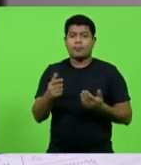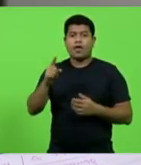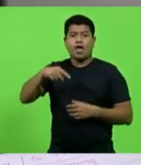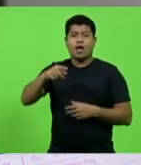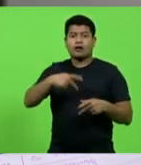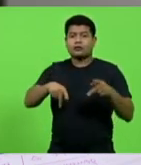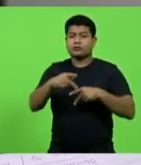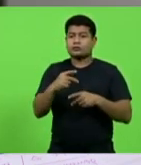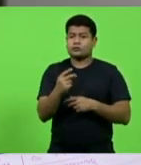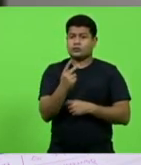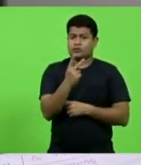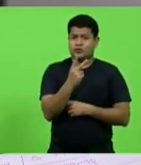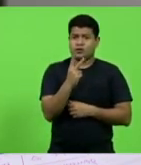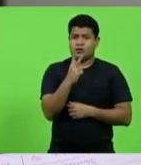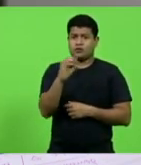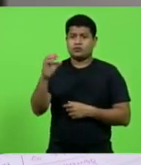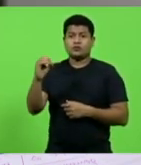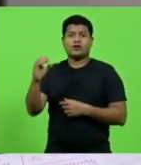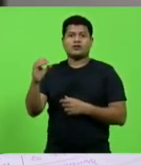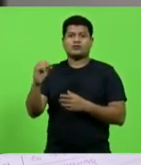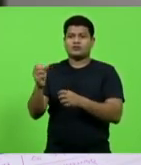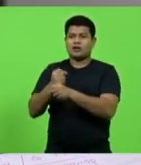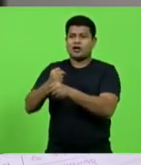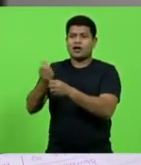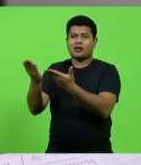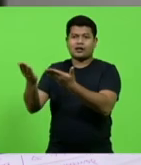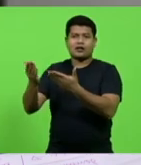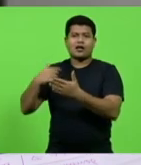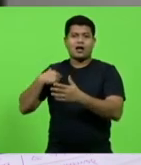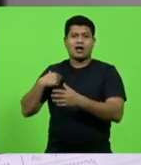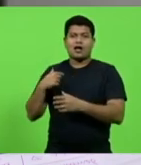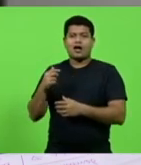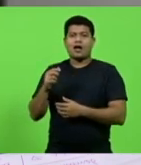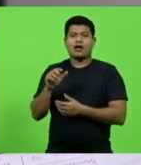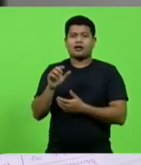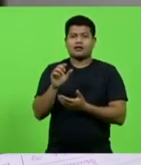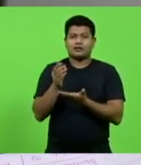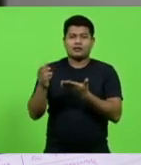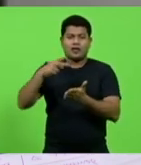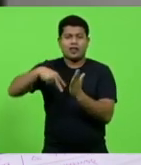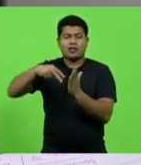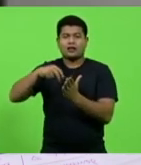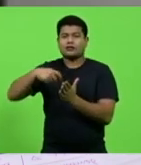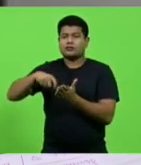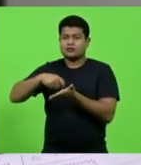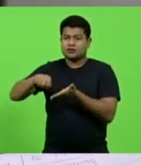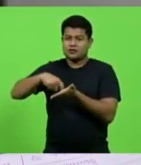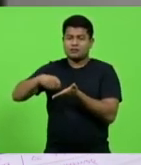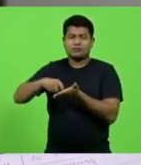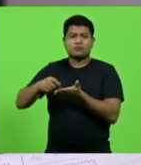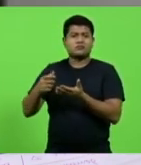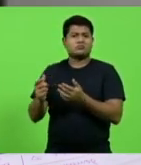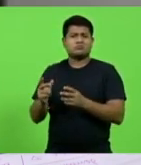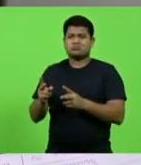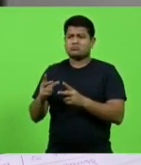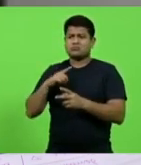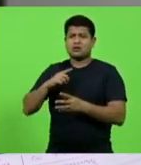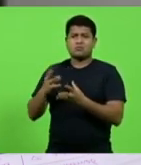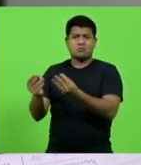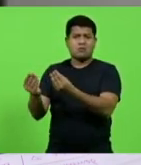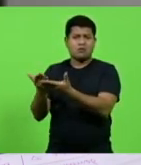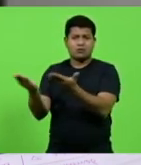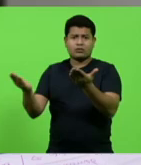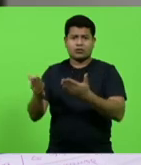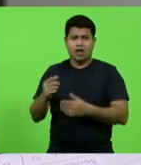tem analfabetismo. São esses os pais dos nossos alunos? São esses os pais dos nossos